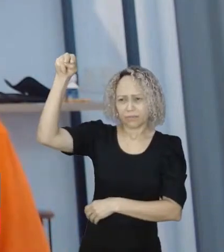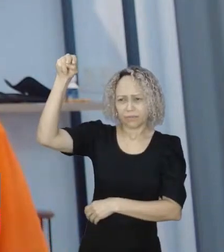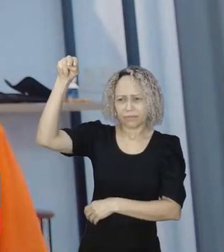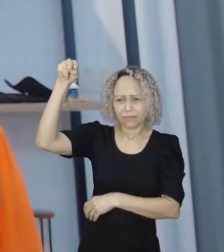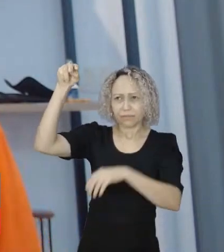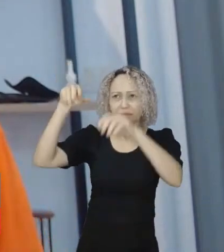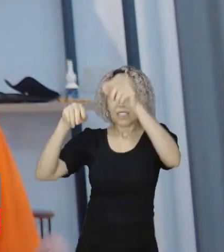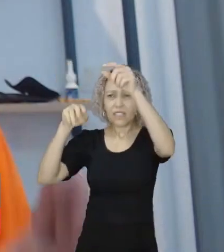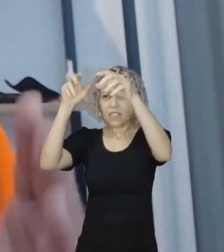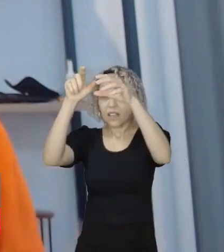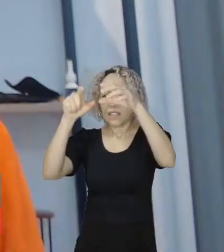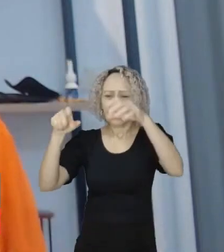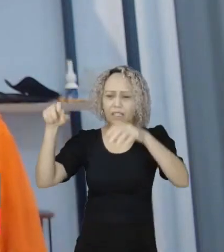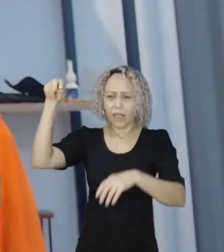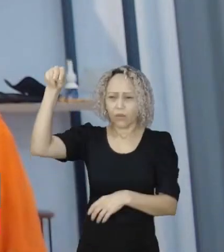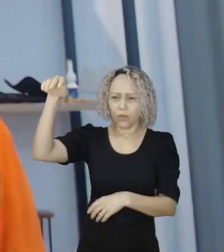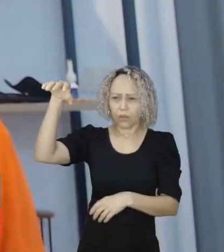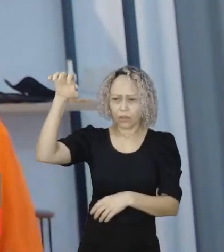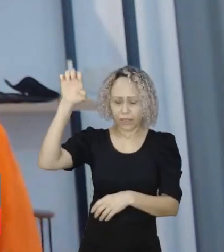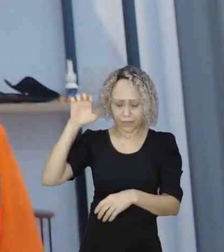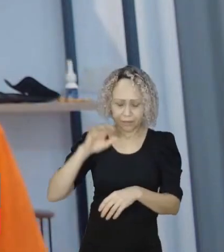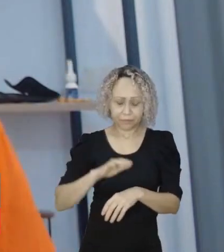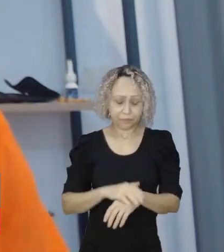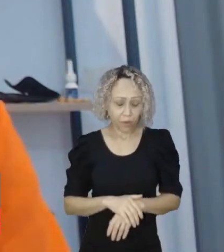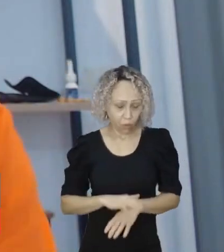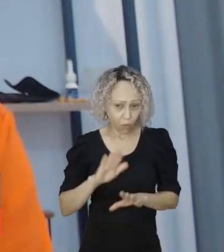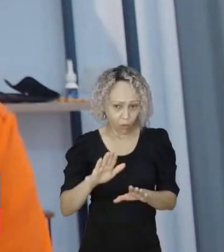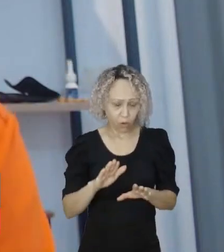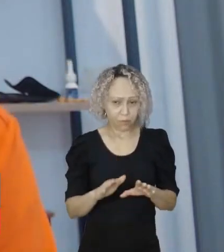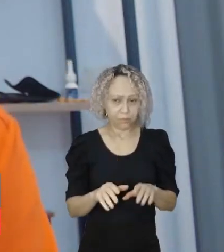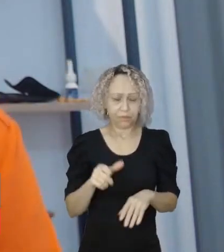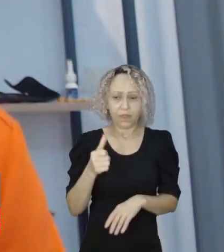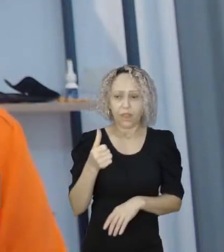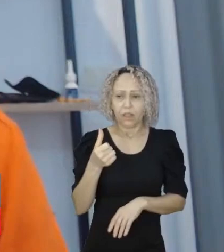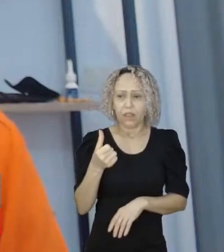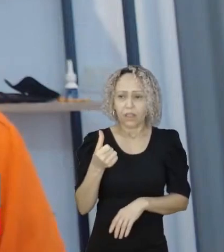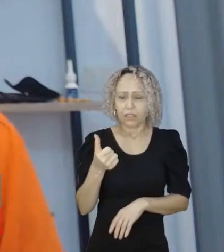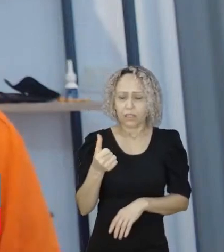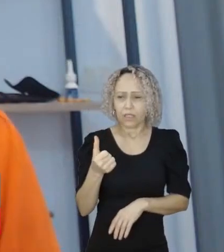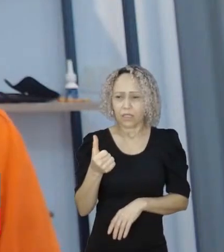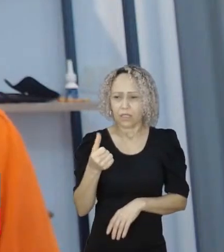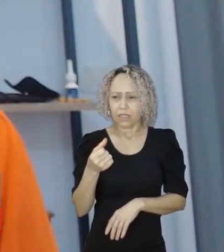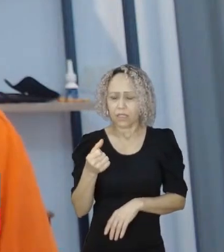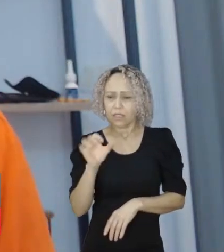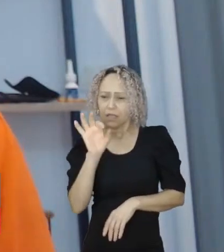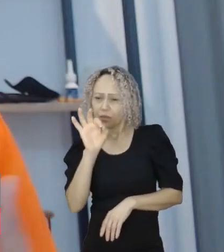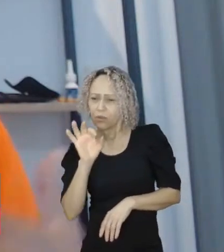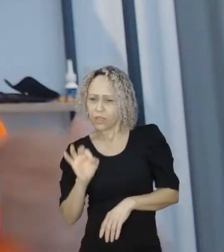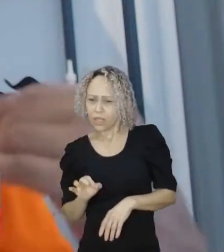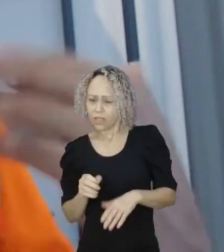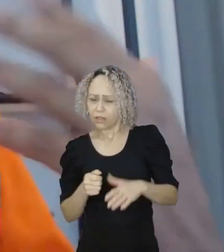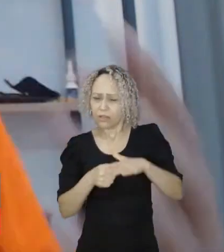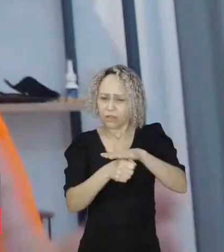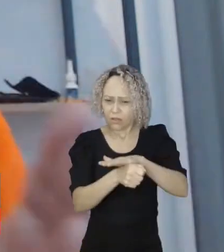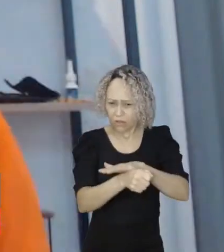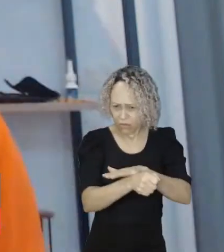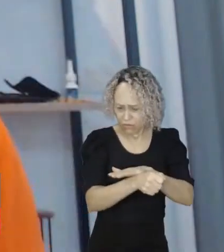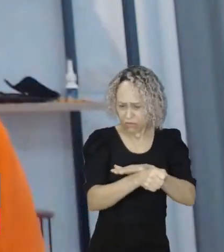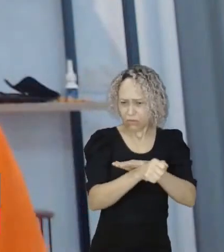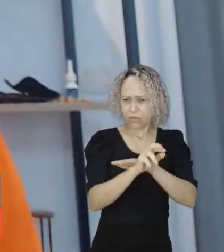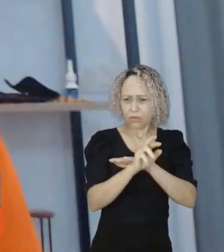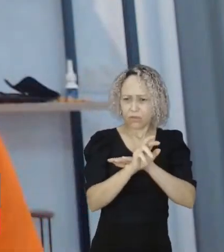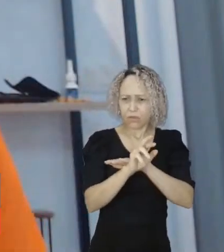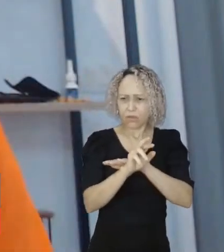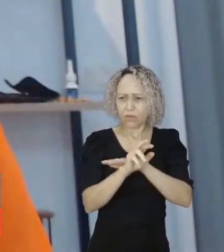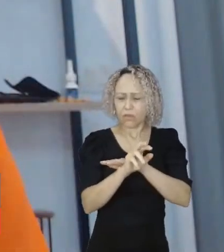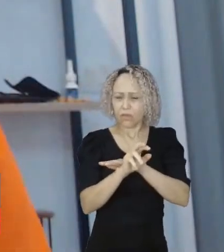serão investidos no refino, mais 9% que serão investidos em energias renováveis nesse